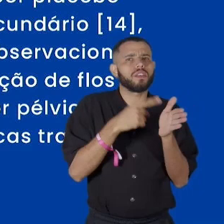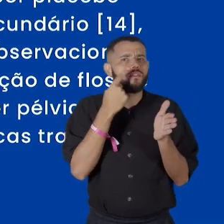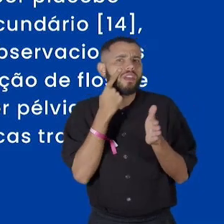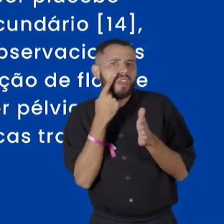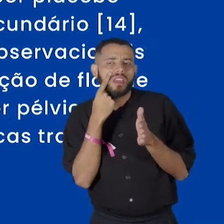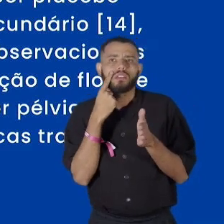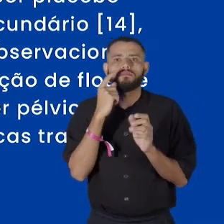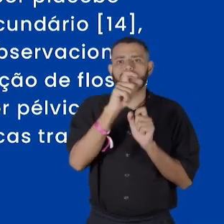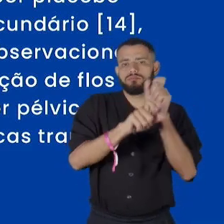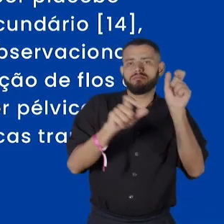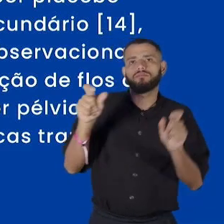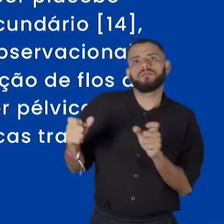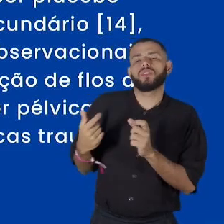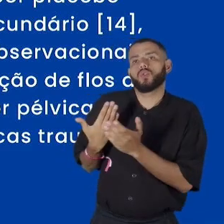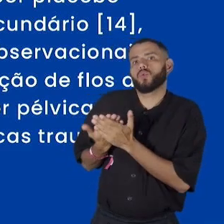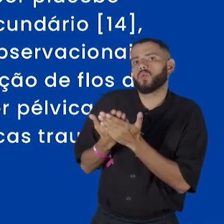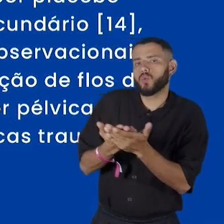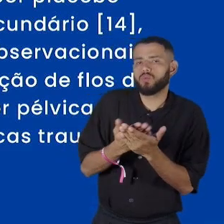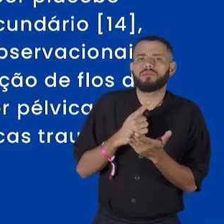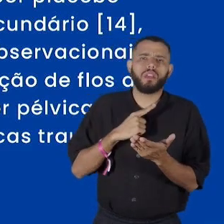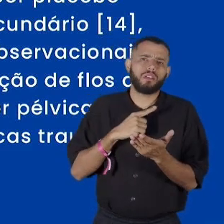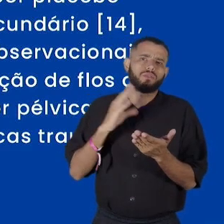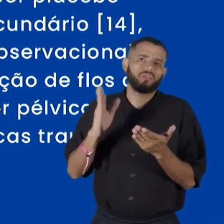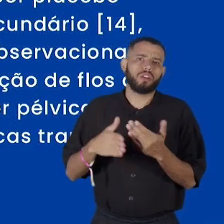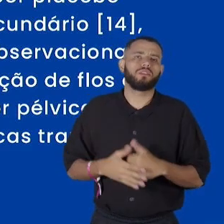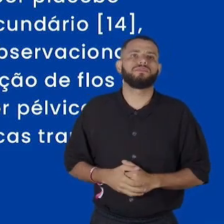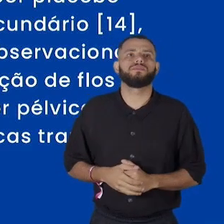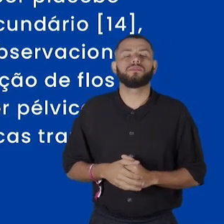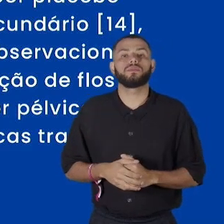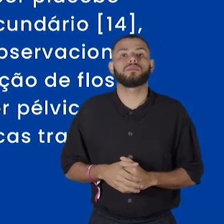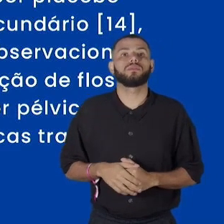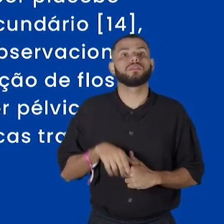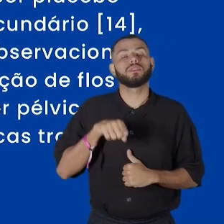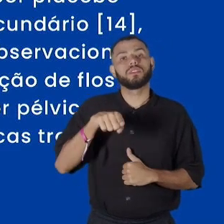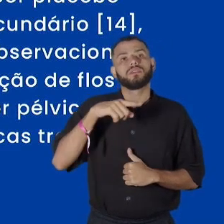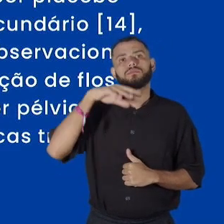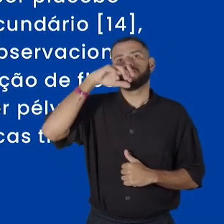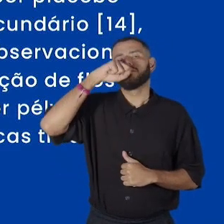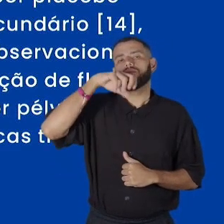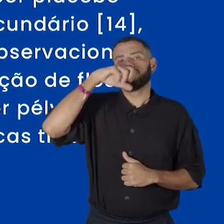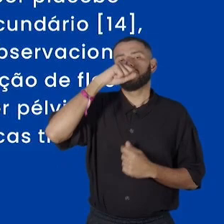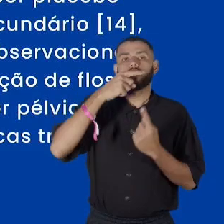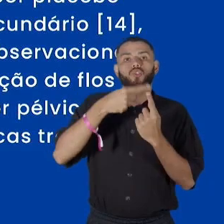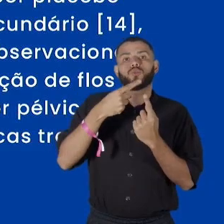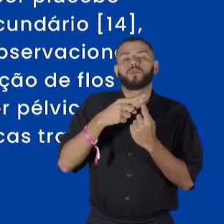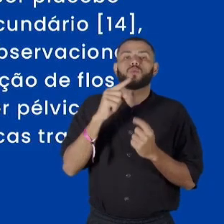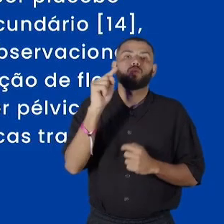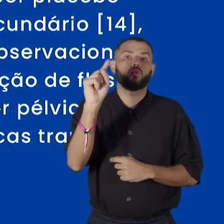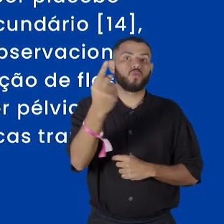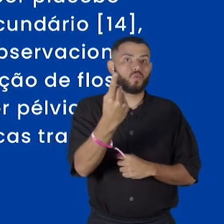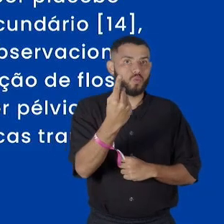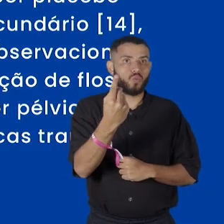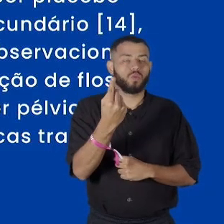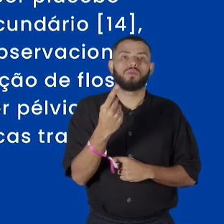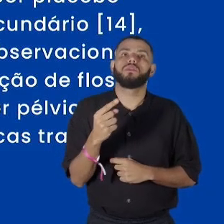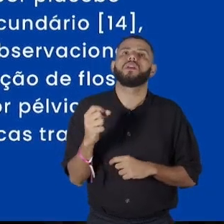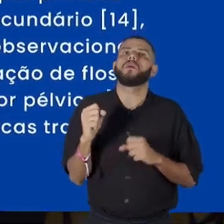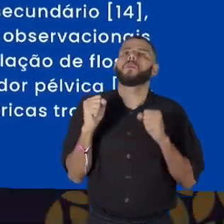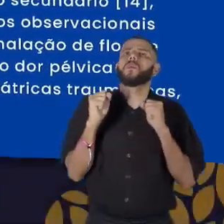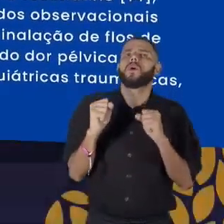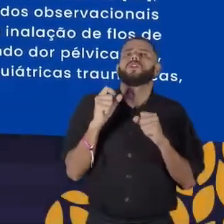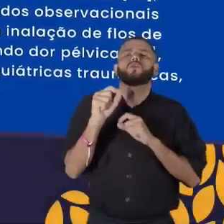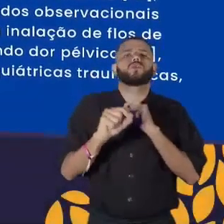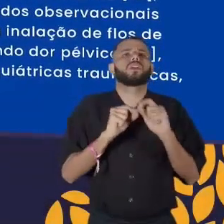estudos. E essa cannabis de inalação de flor de quimiotipo 1 pode efetivamente